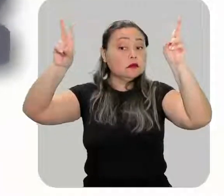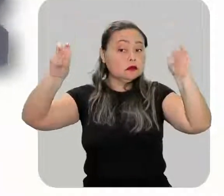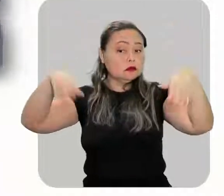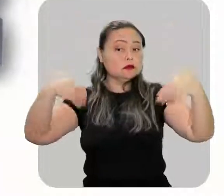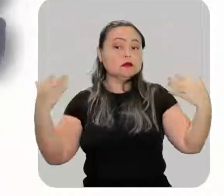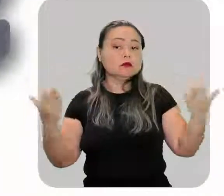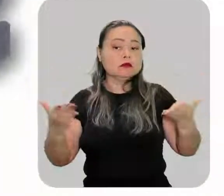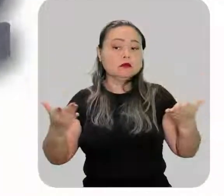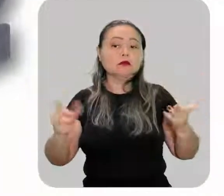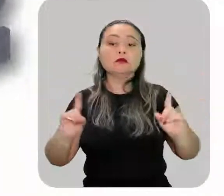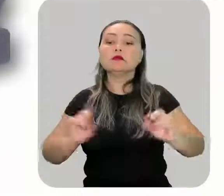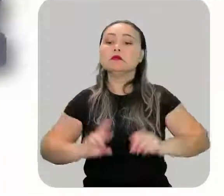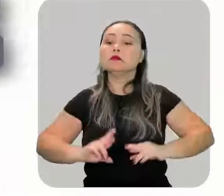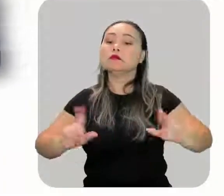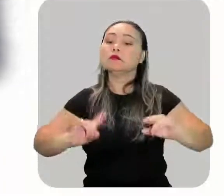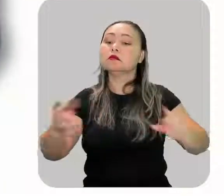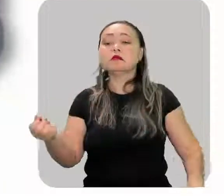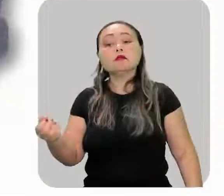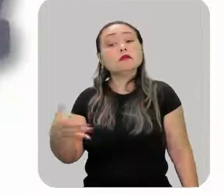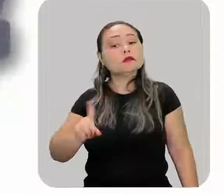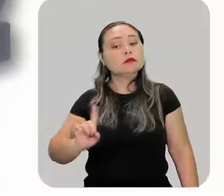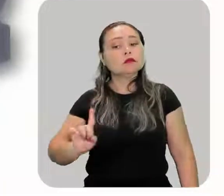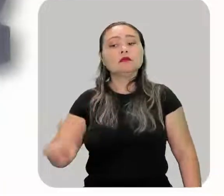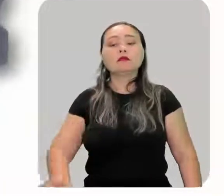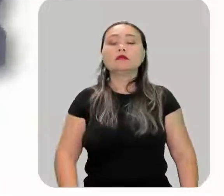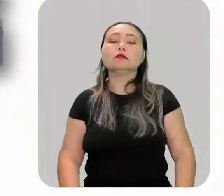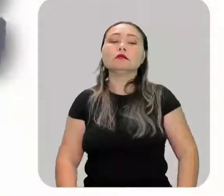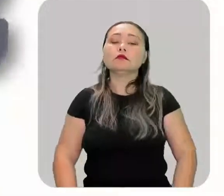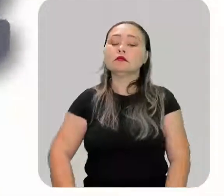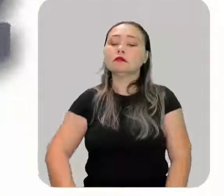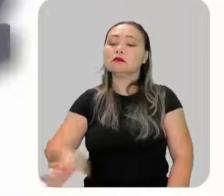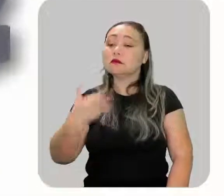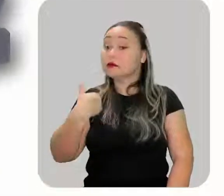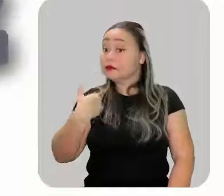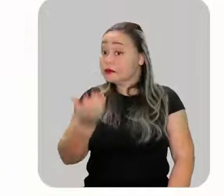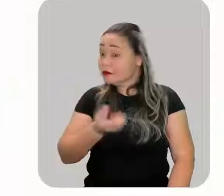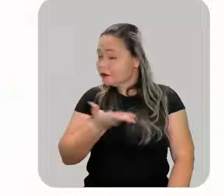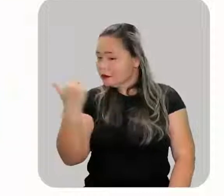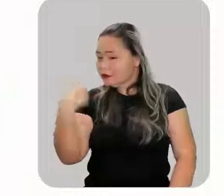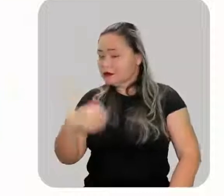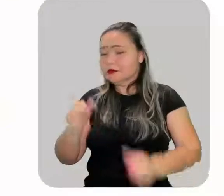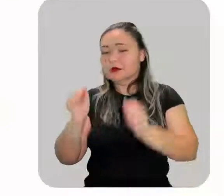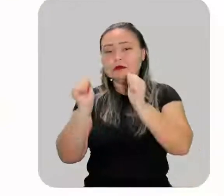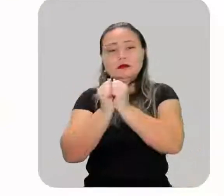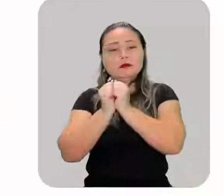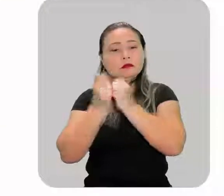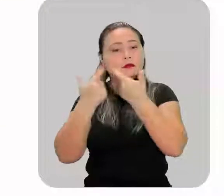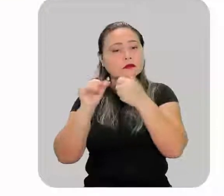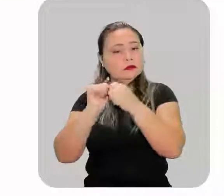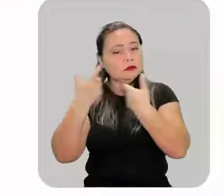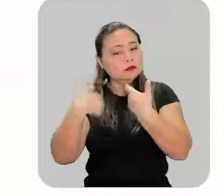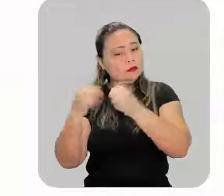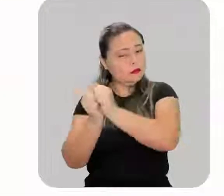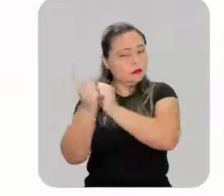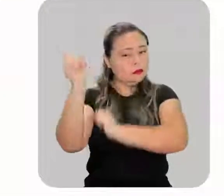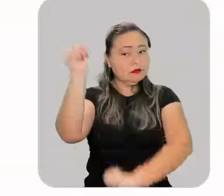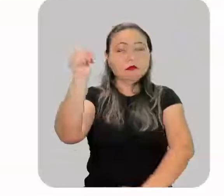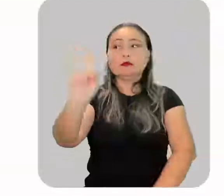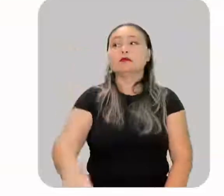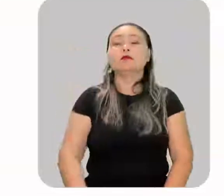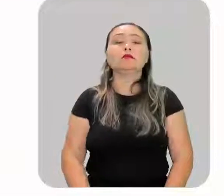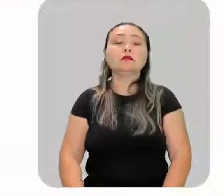trazendo hoje não é novidade, tá bom? Vamos junto então? Vamos lá, olha lá. Agora a gente vai junto com